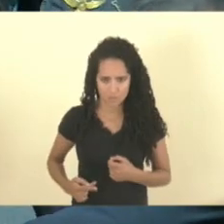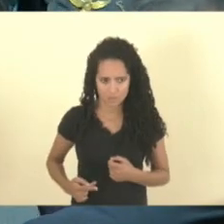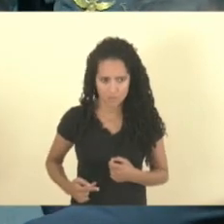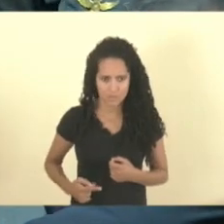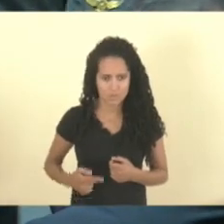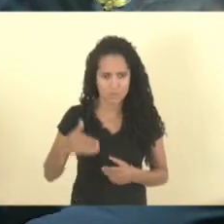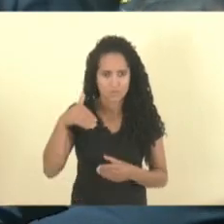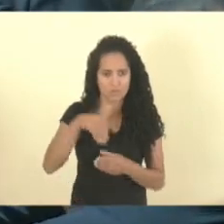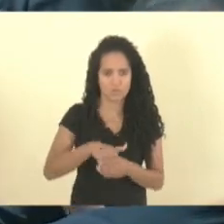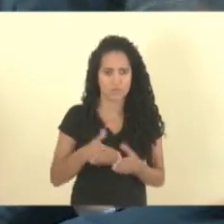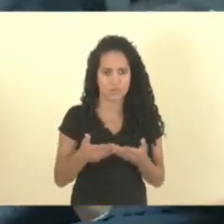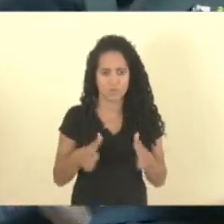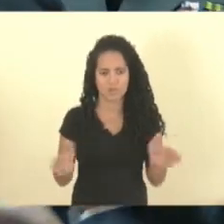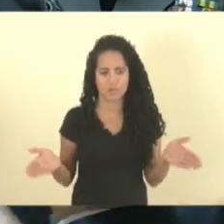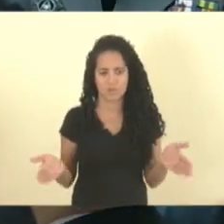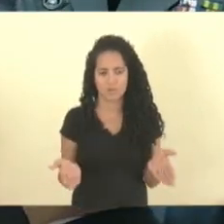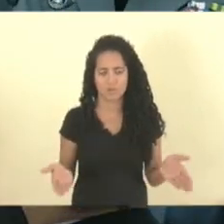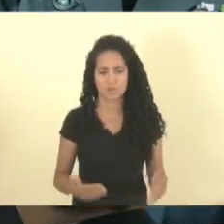estabeleça a votação.